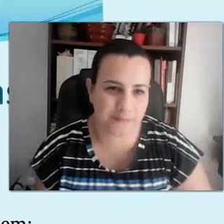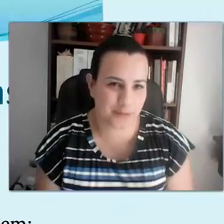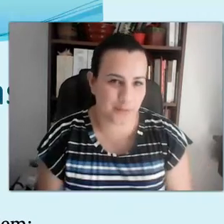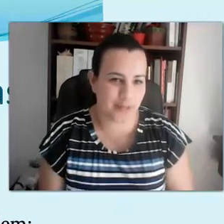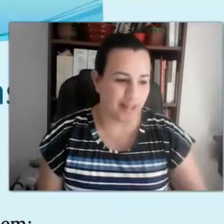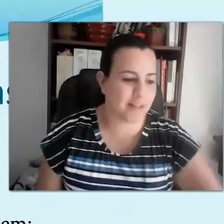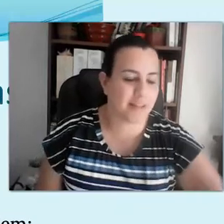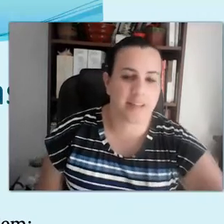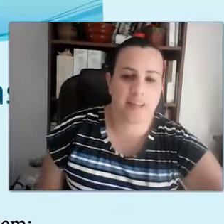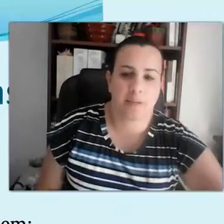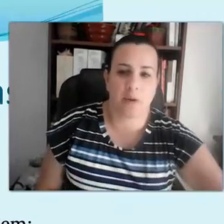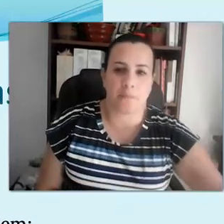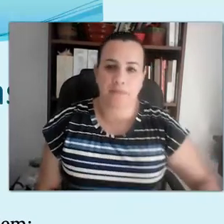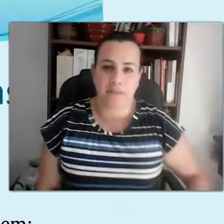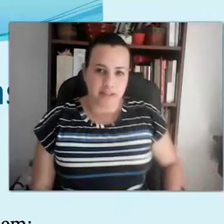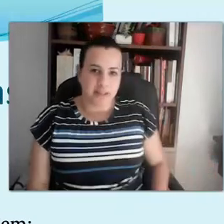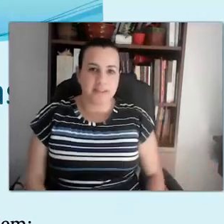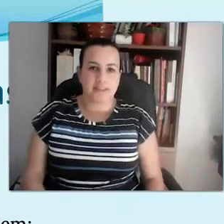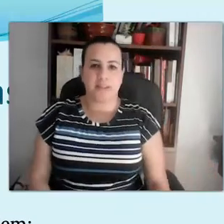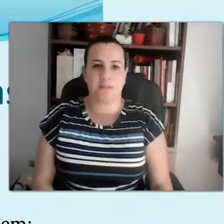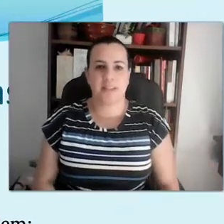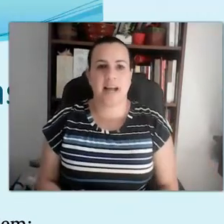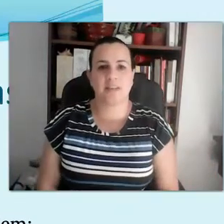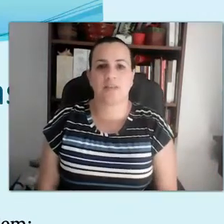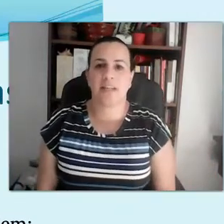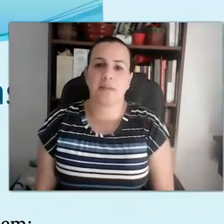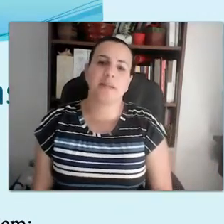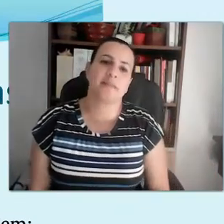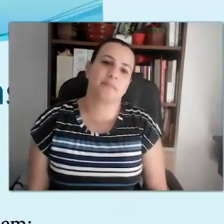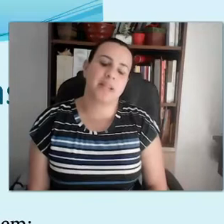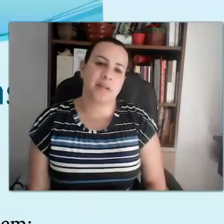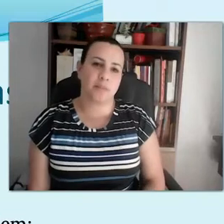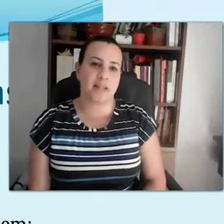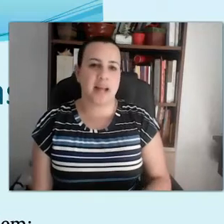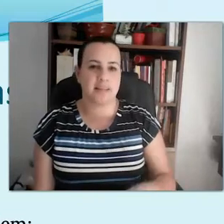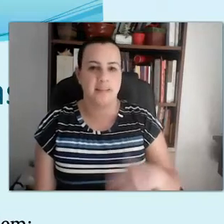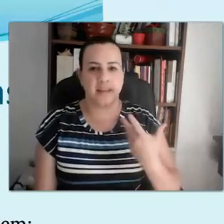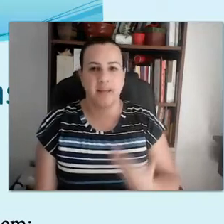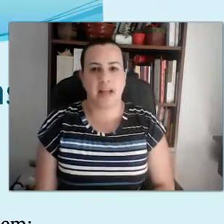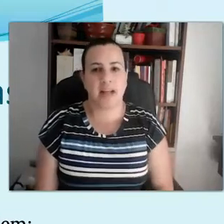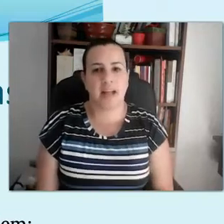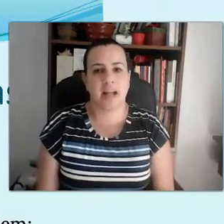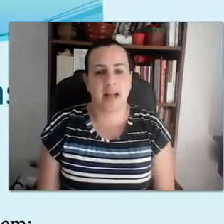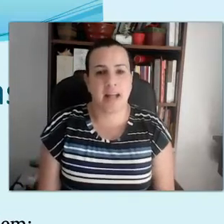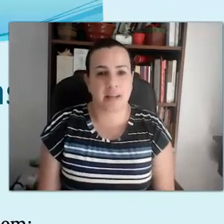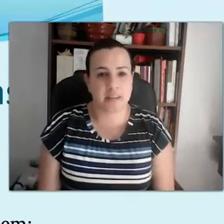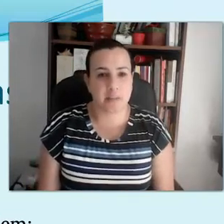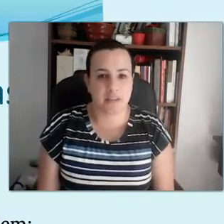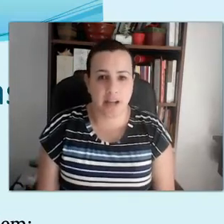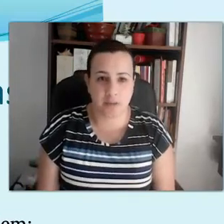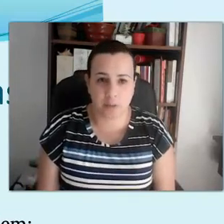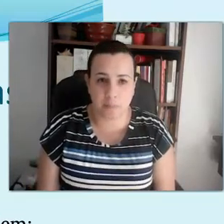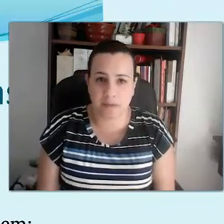Aí, ok. Bom, falando então das especificidades de Libras, Libras obedece